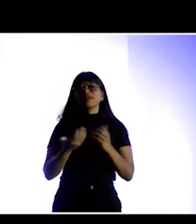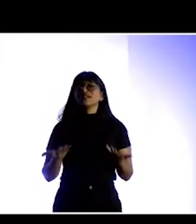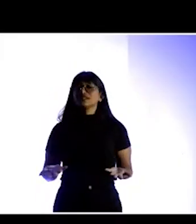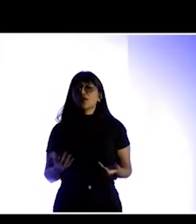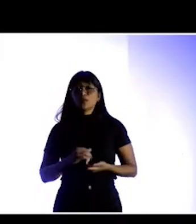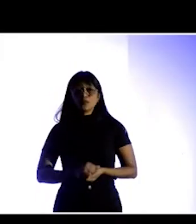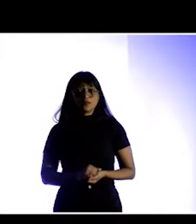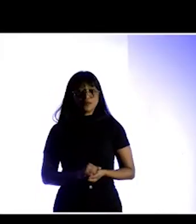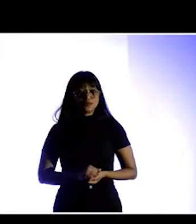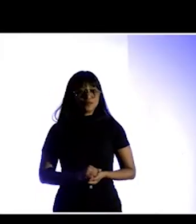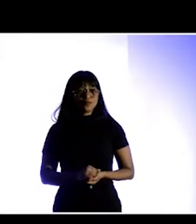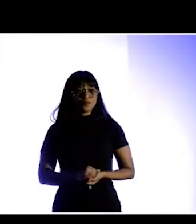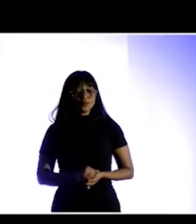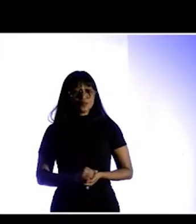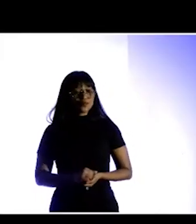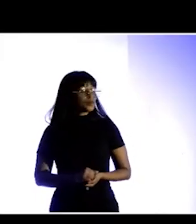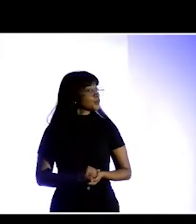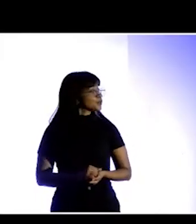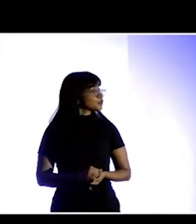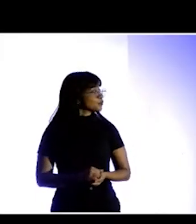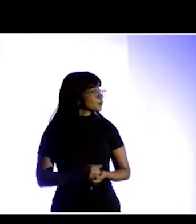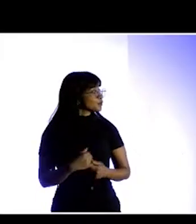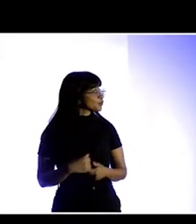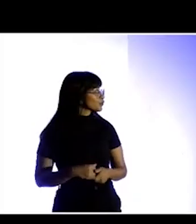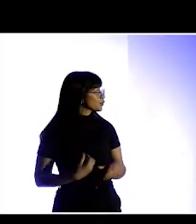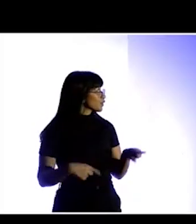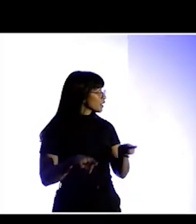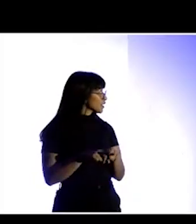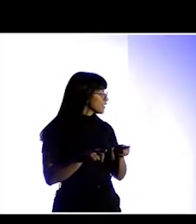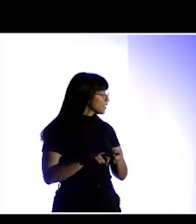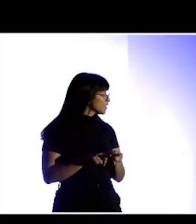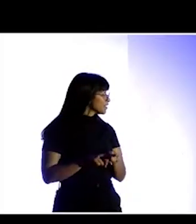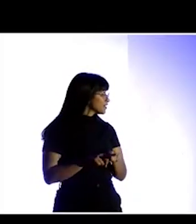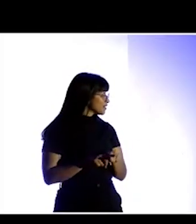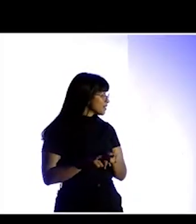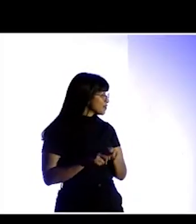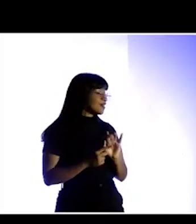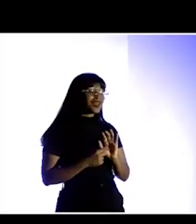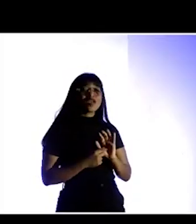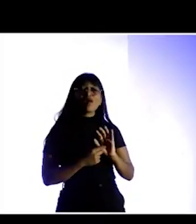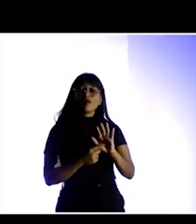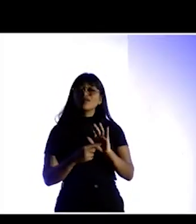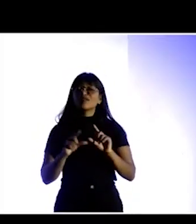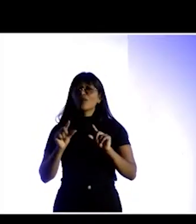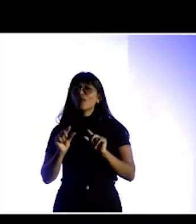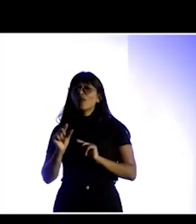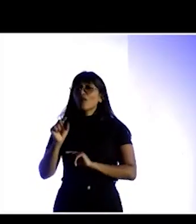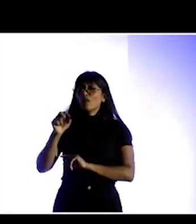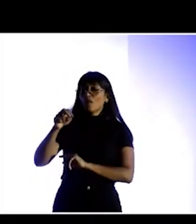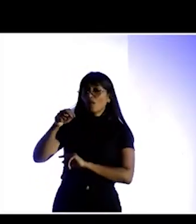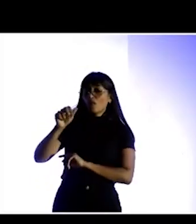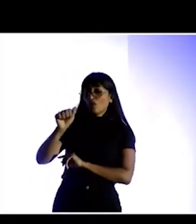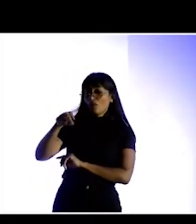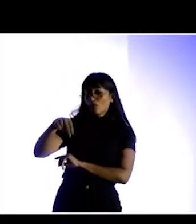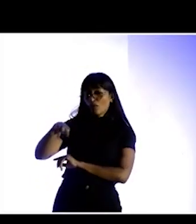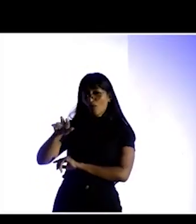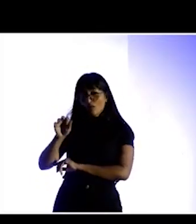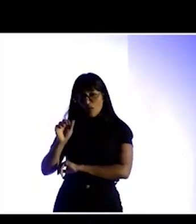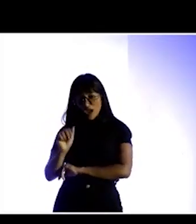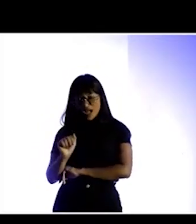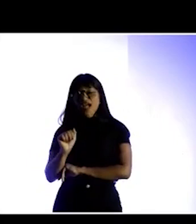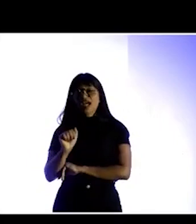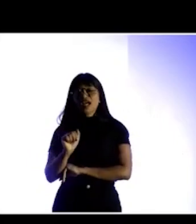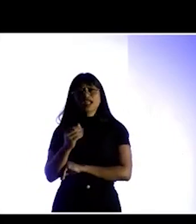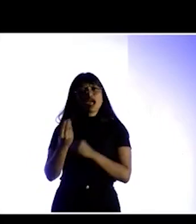Agora aqui é um pouco de como a ANA lida, né, nessa questão da mudança do clima. A ANA, ela como